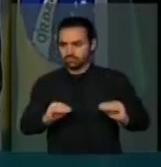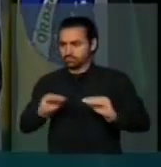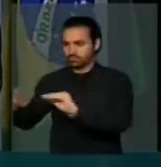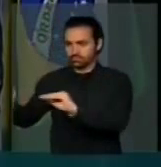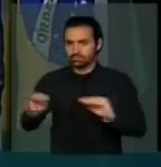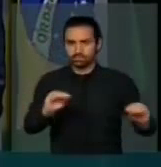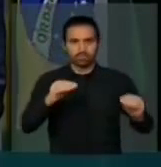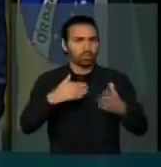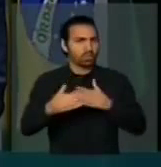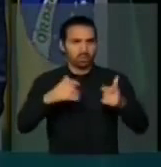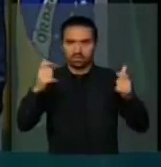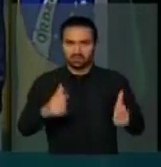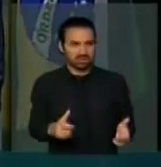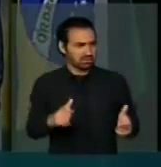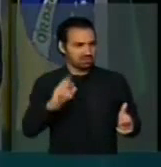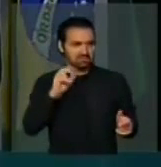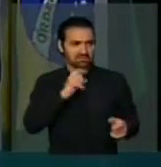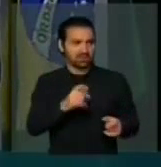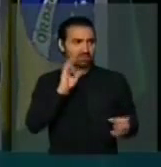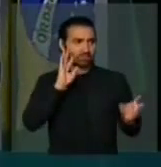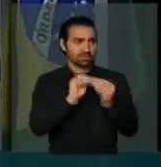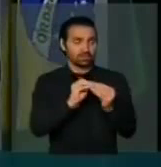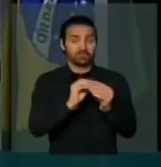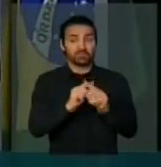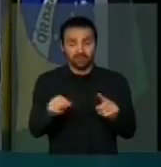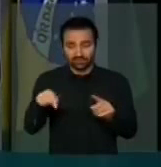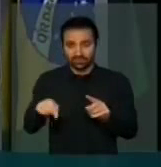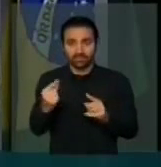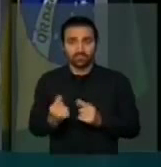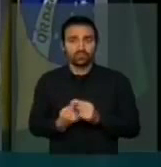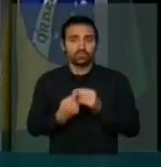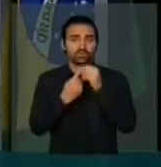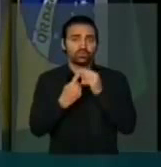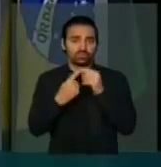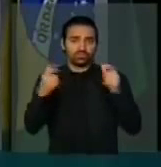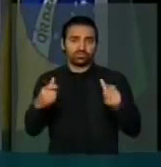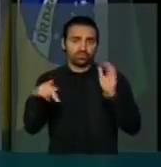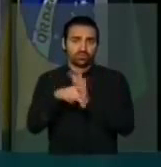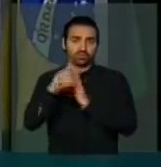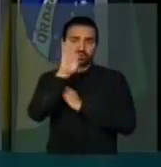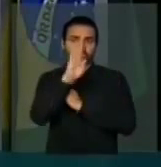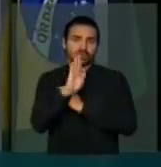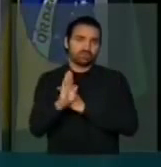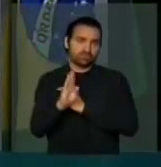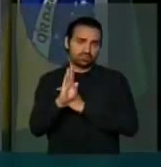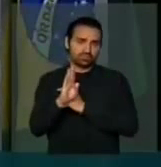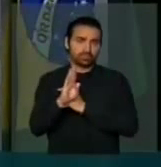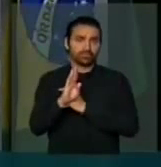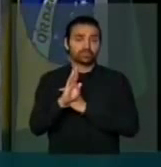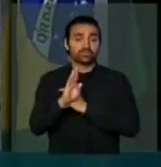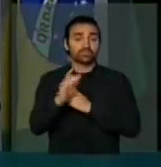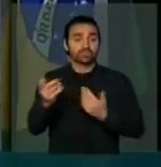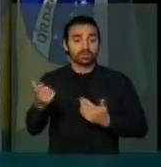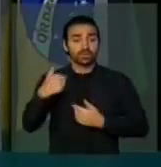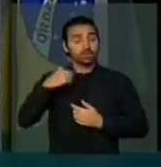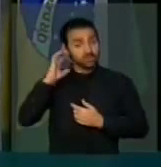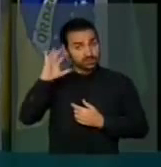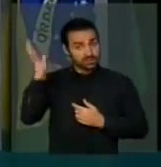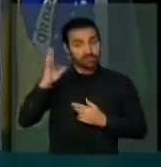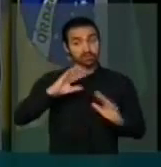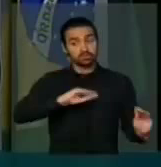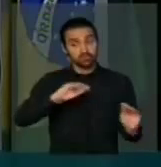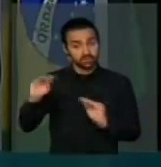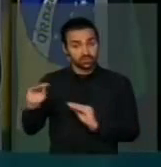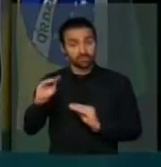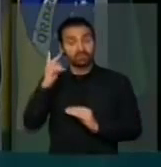trás, e ninguém notará. Este, porém, é o único quartel-general brasileiro na frente italiana. Quando eu decidir removê-lo,